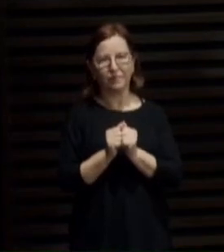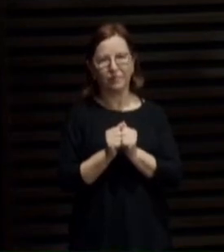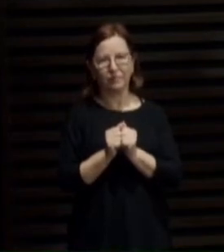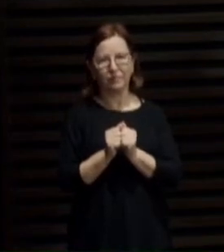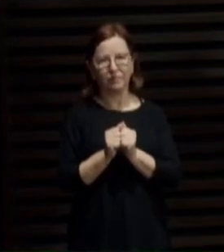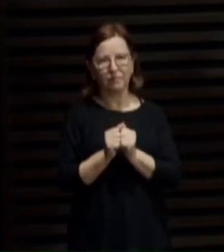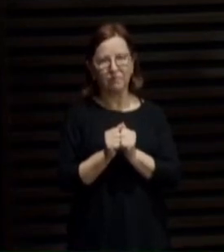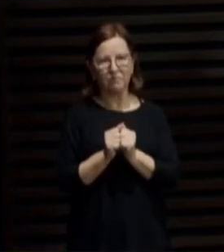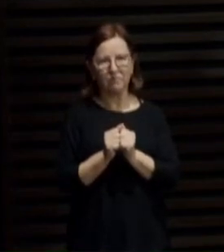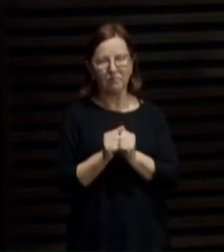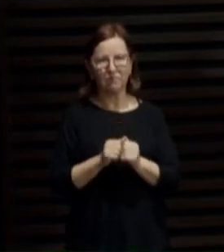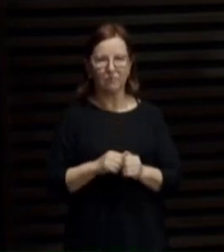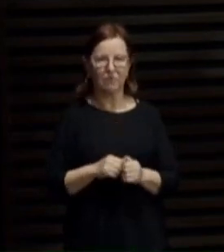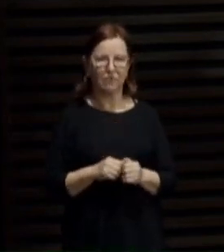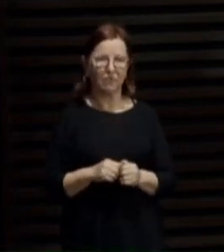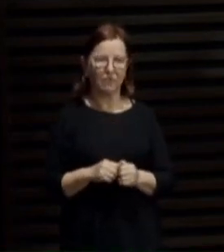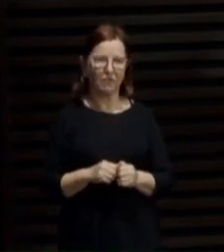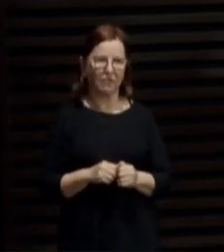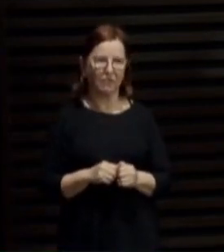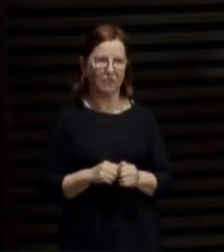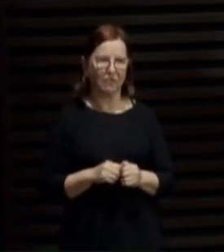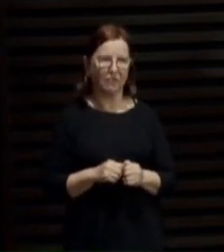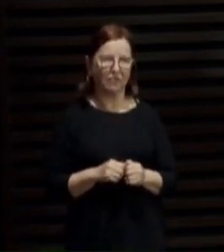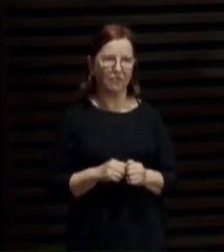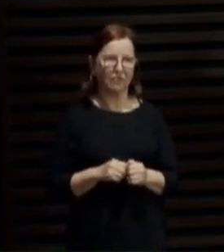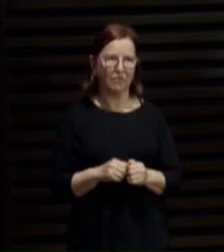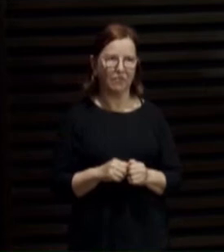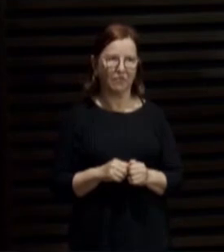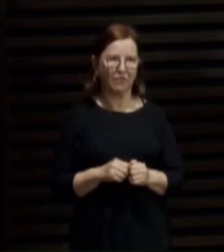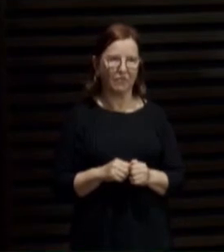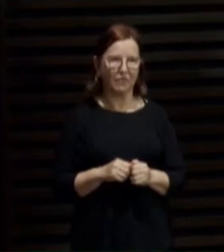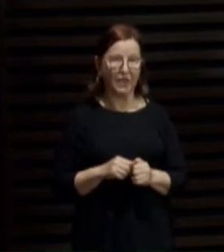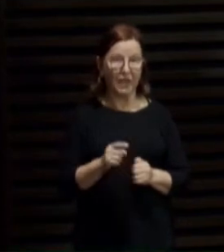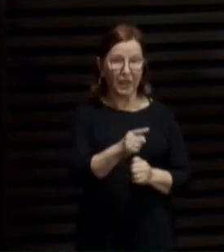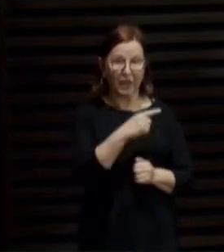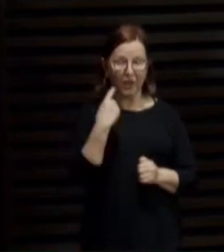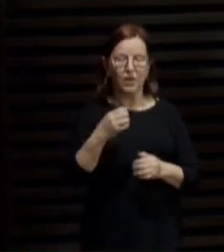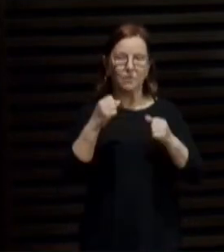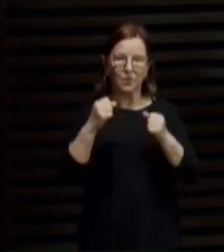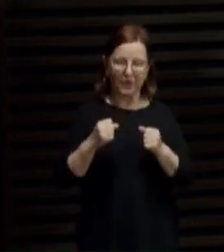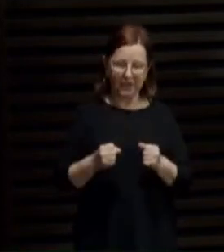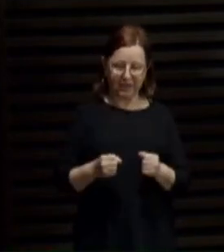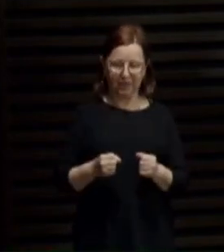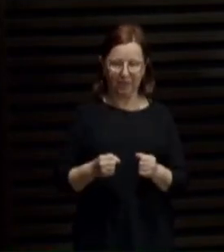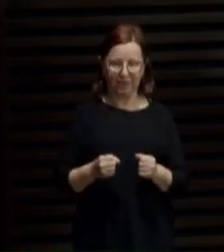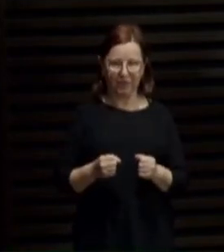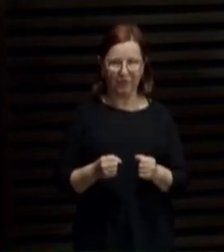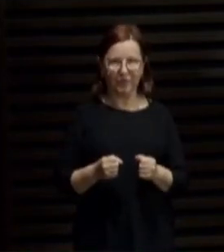no sentido de nós podermos caminhar como igreja mais